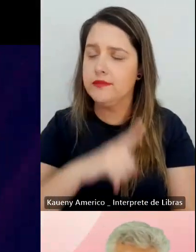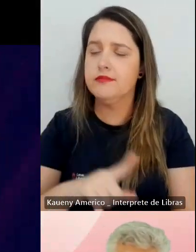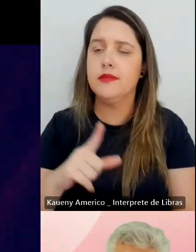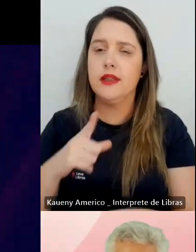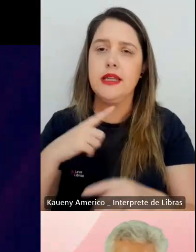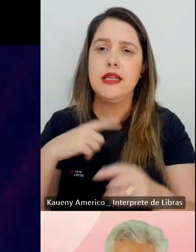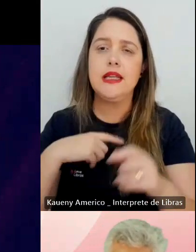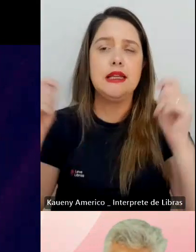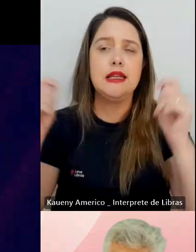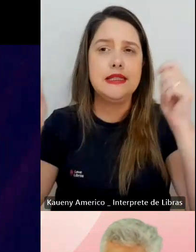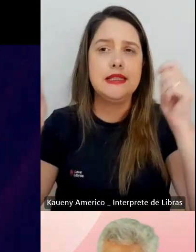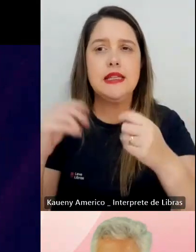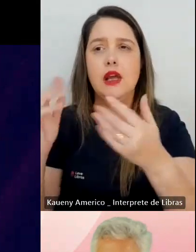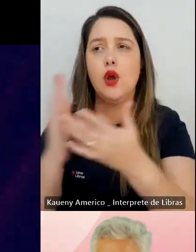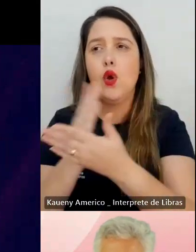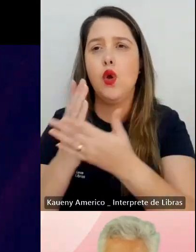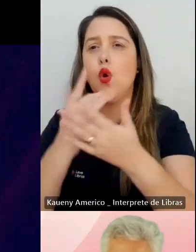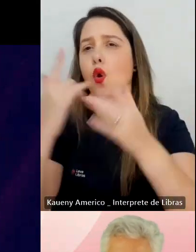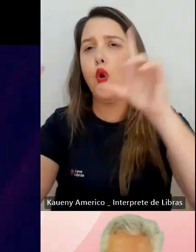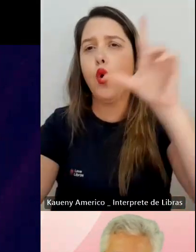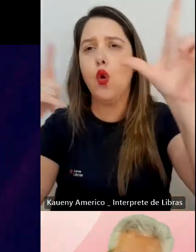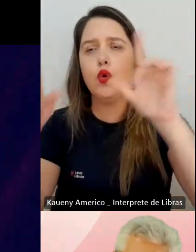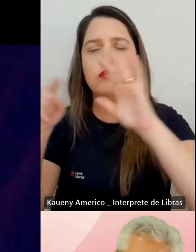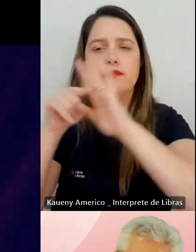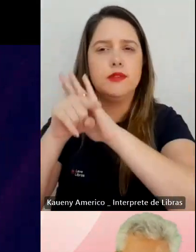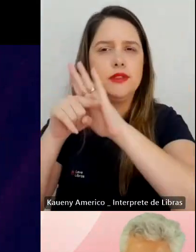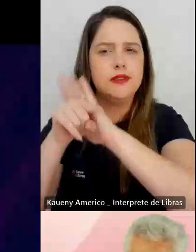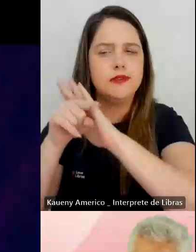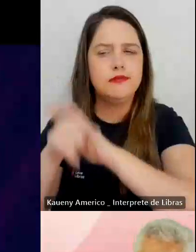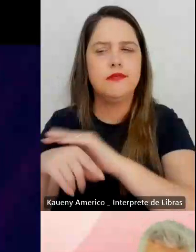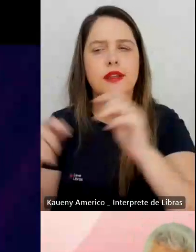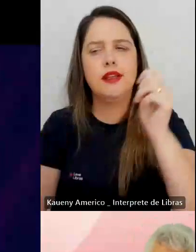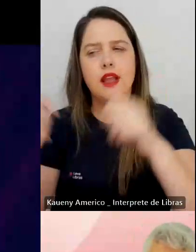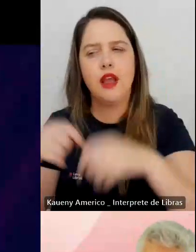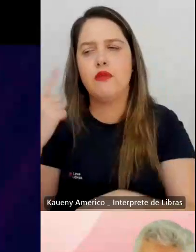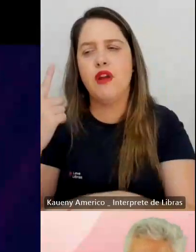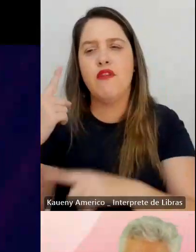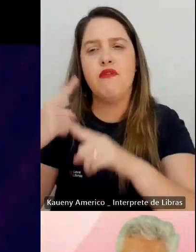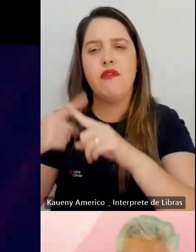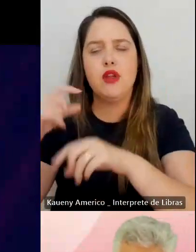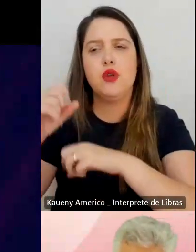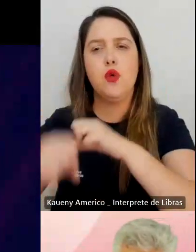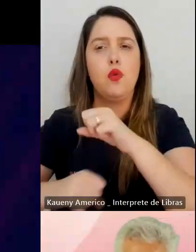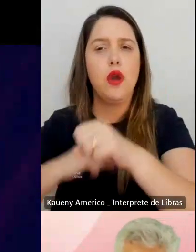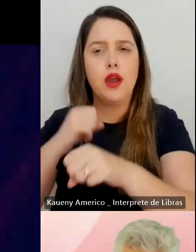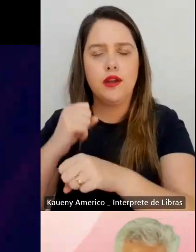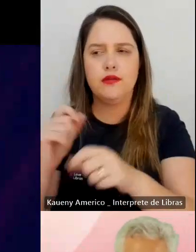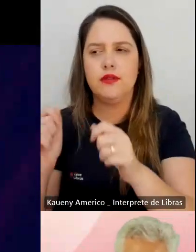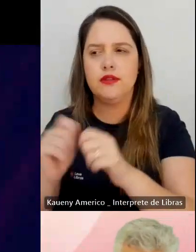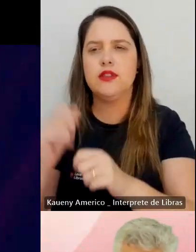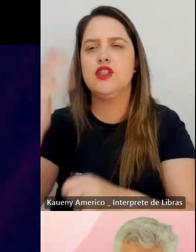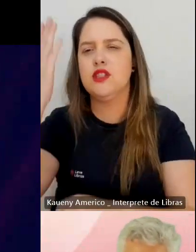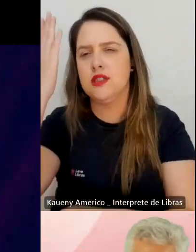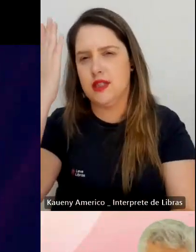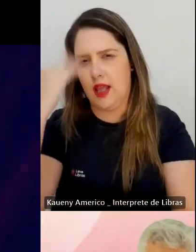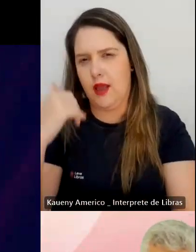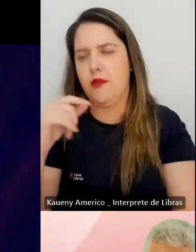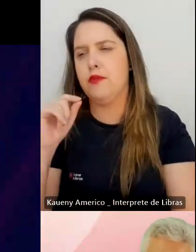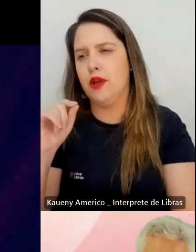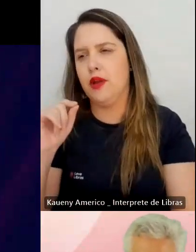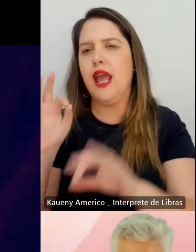alguns outros exames que a gente deve, pelo menos uma vez ao ano, fazer e que a gente já sabe que realmente ele ajuda e